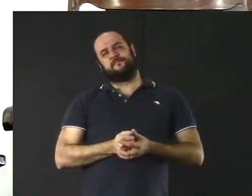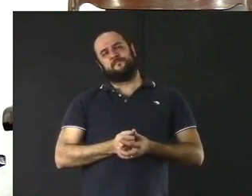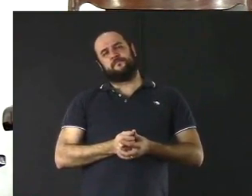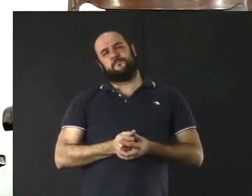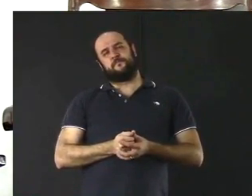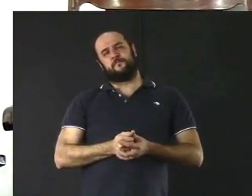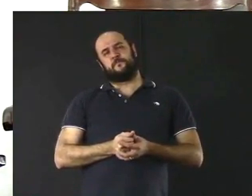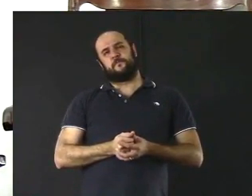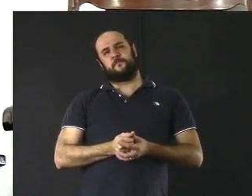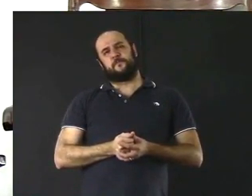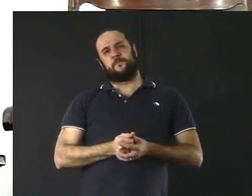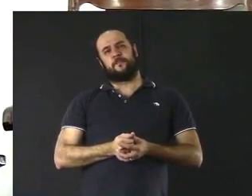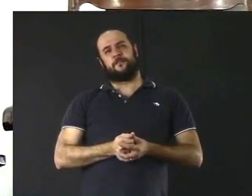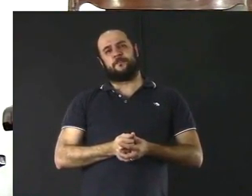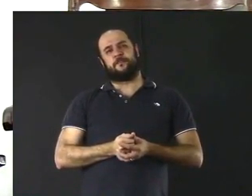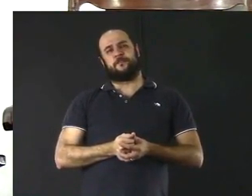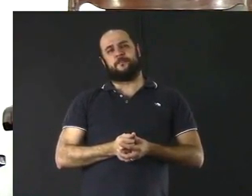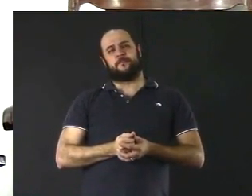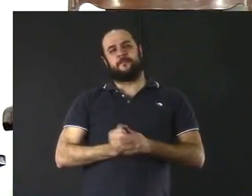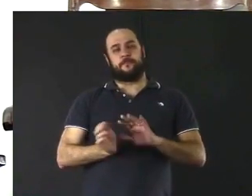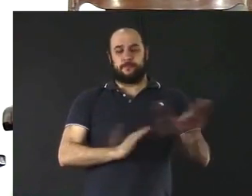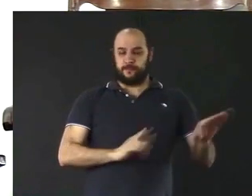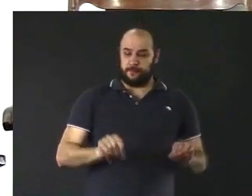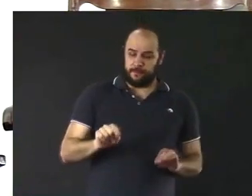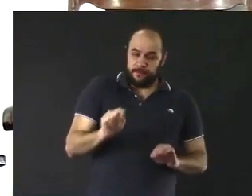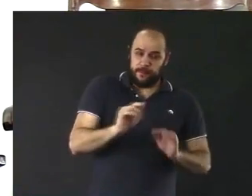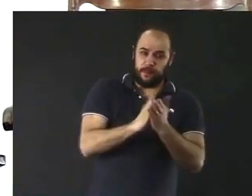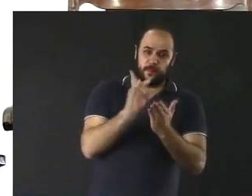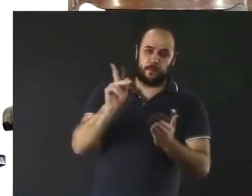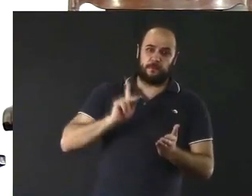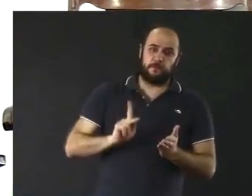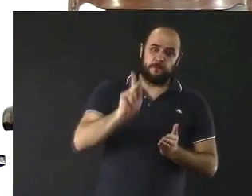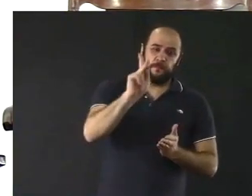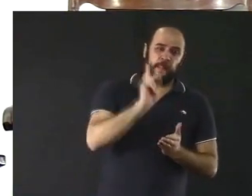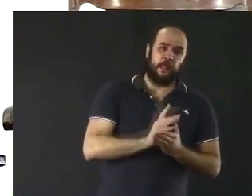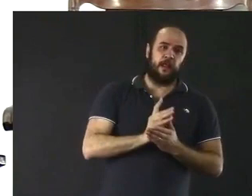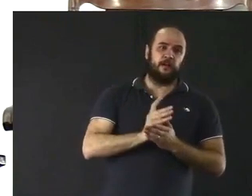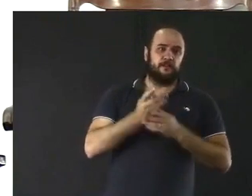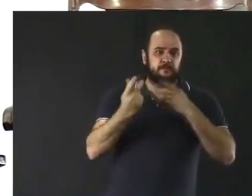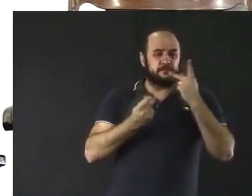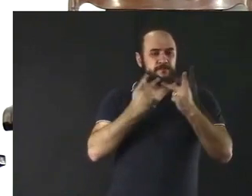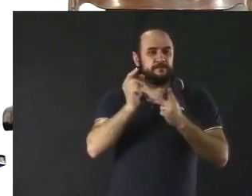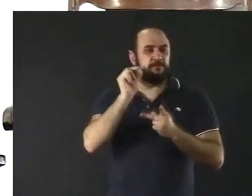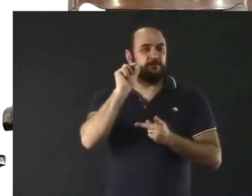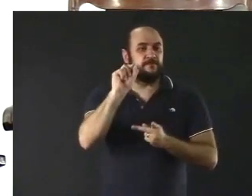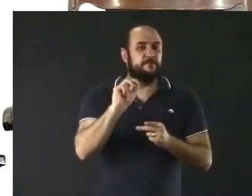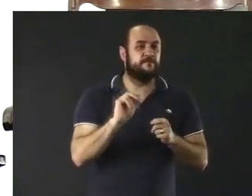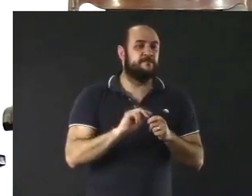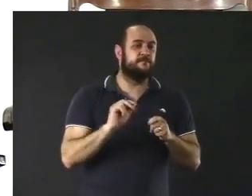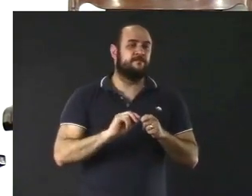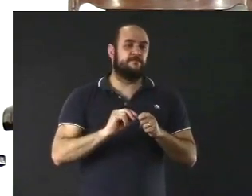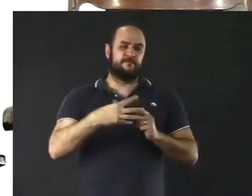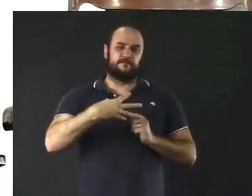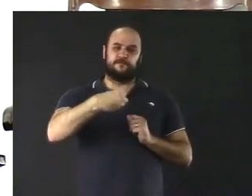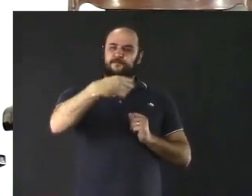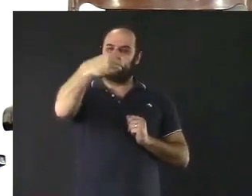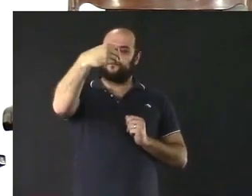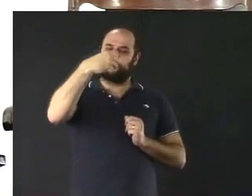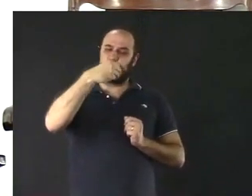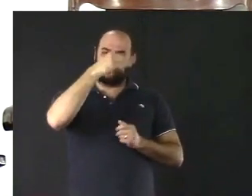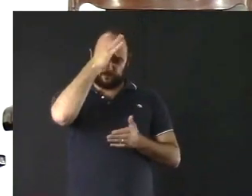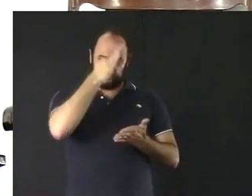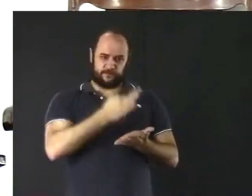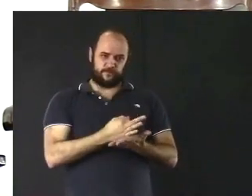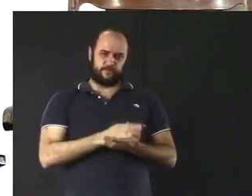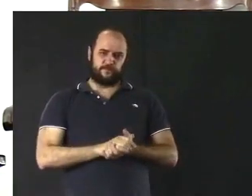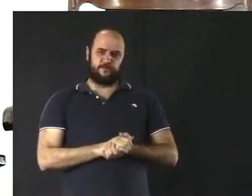O autor ainda descreve o que ele fez para que recebêssemos a fé.